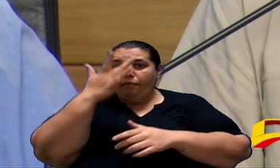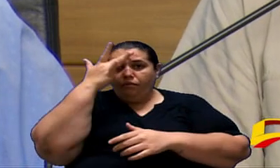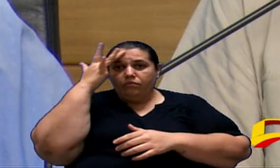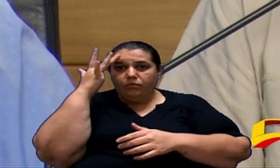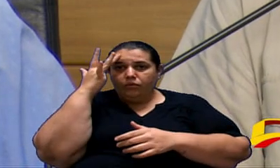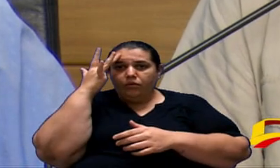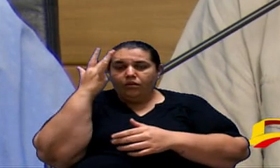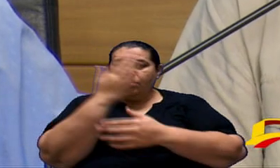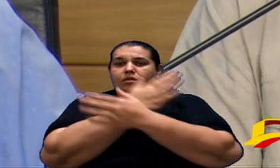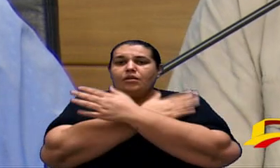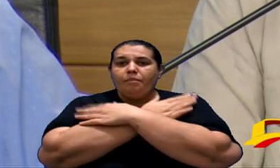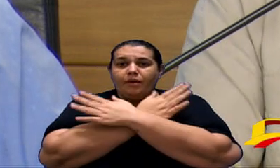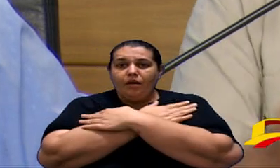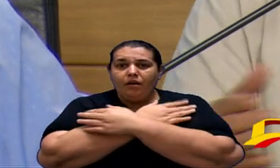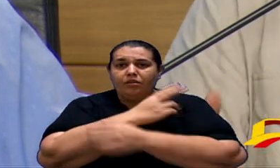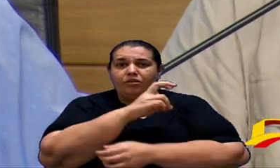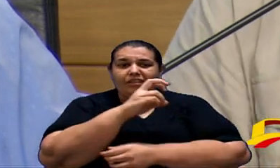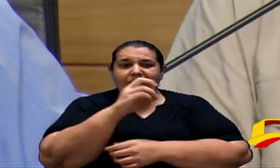é